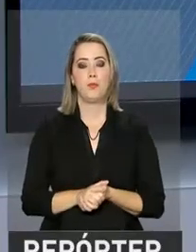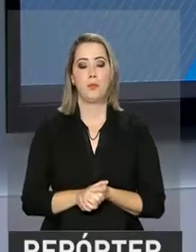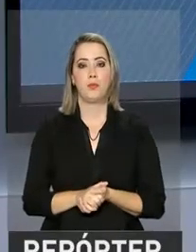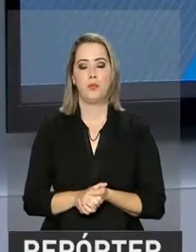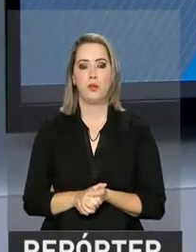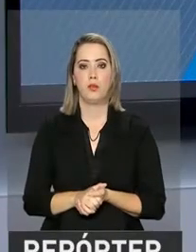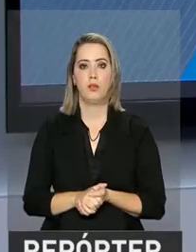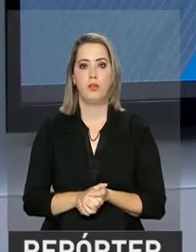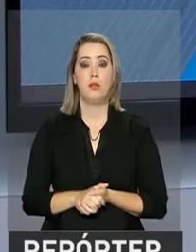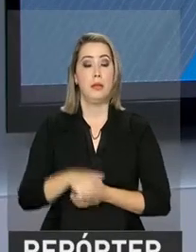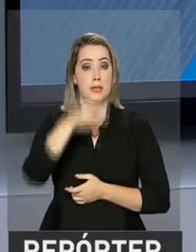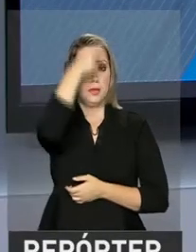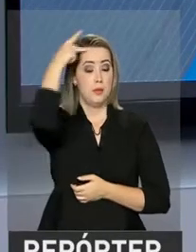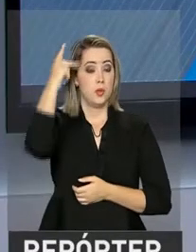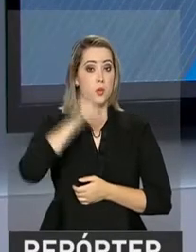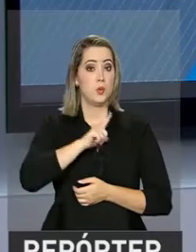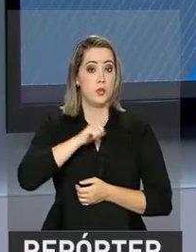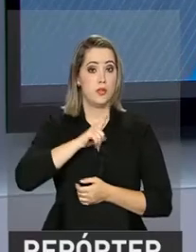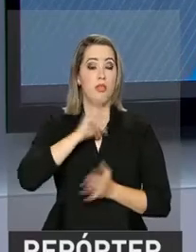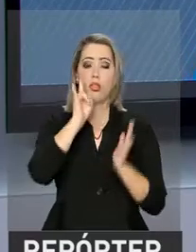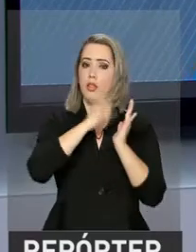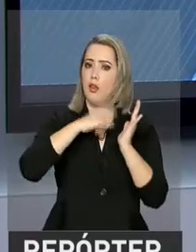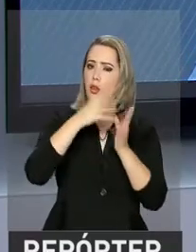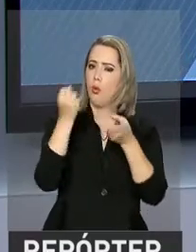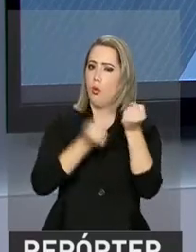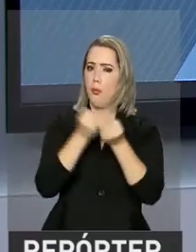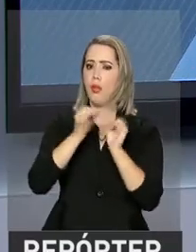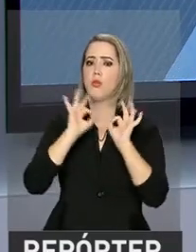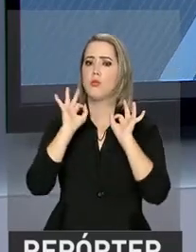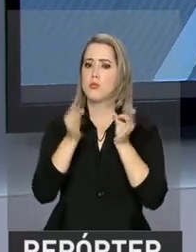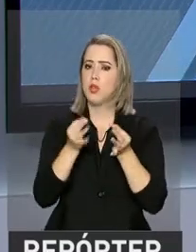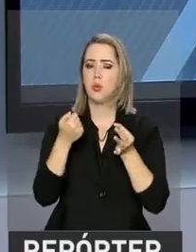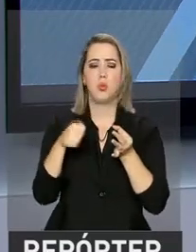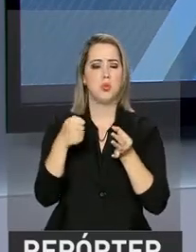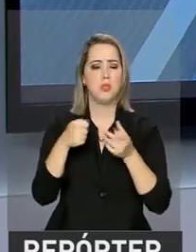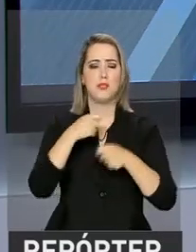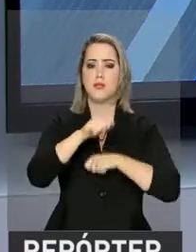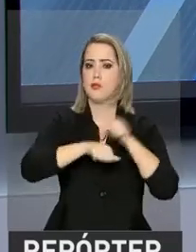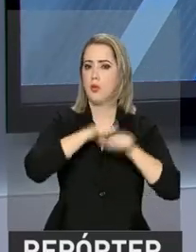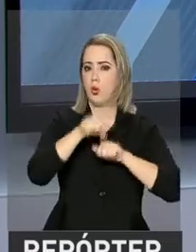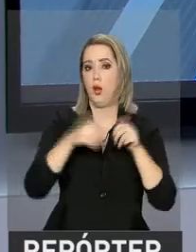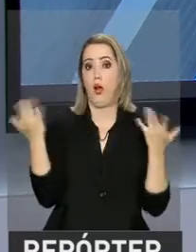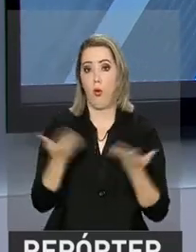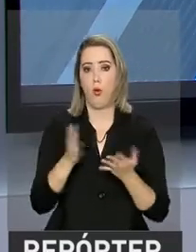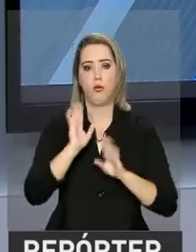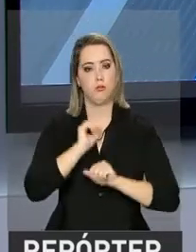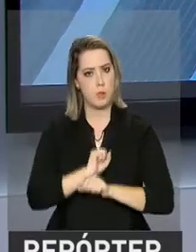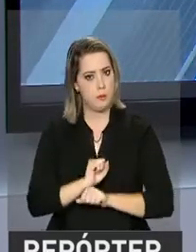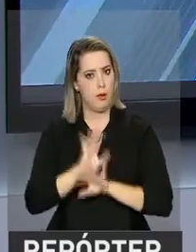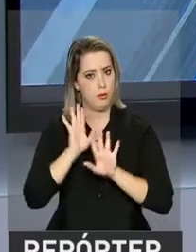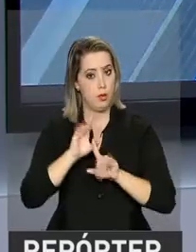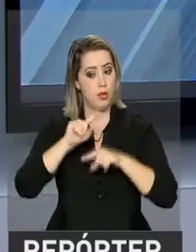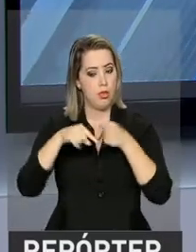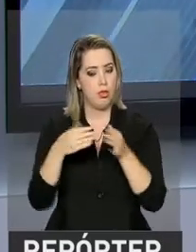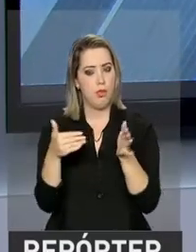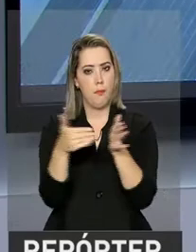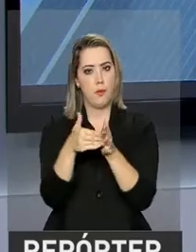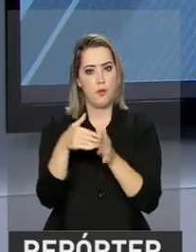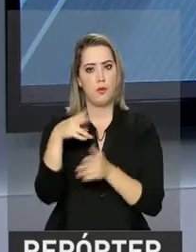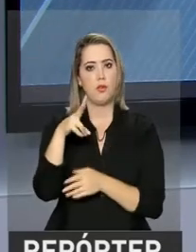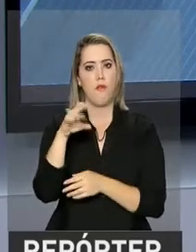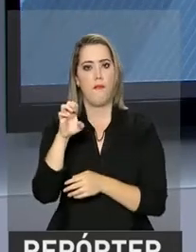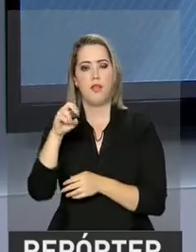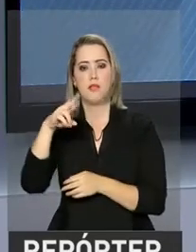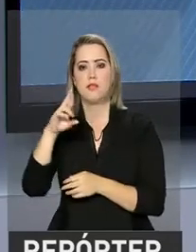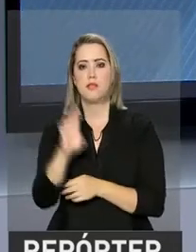motoristas que têm carteira de habilitação válida não precisam correr para trocar o documento quando a cnh vencer e for renovada